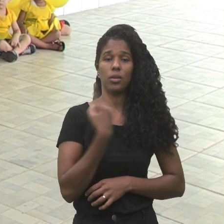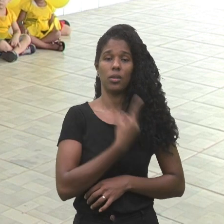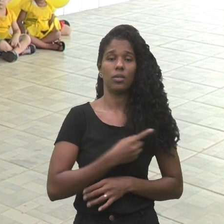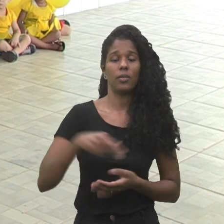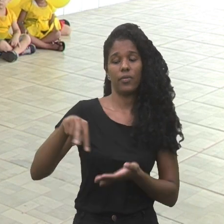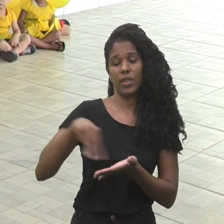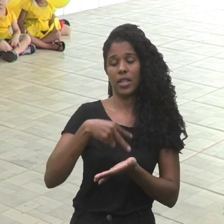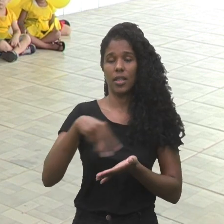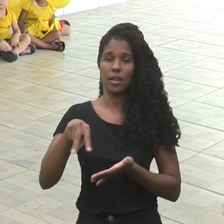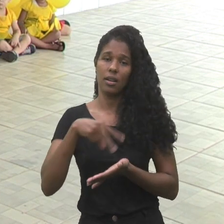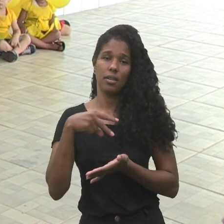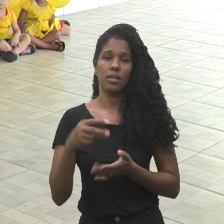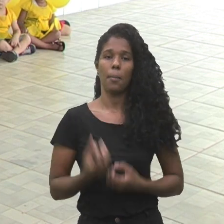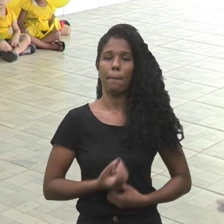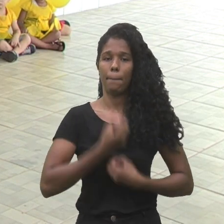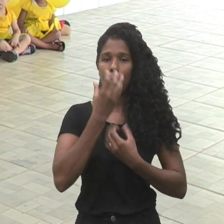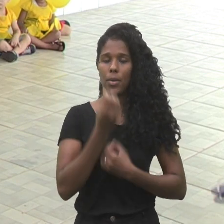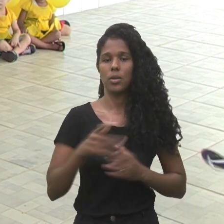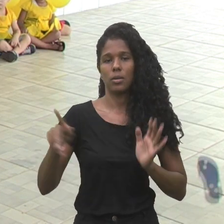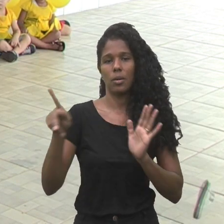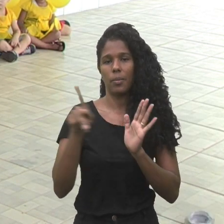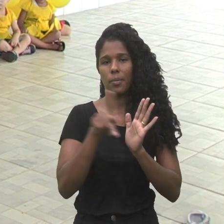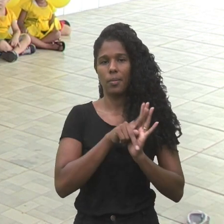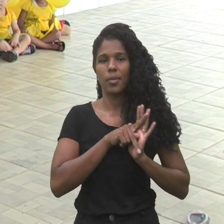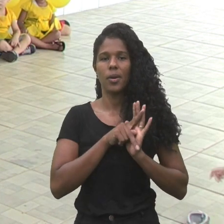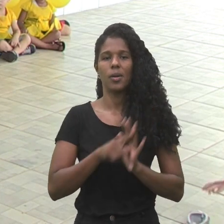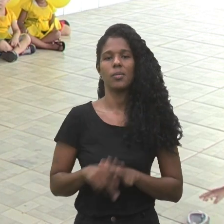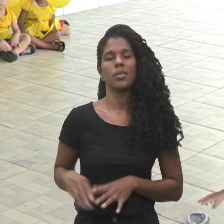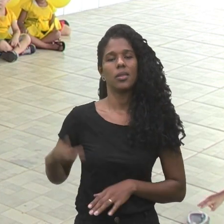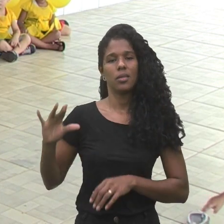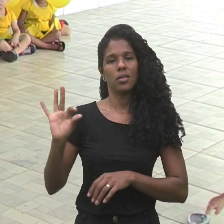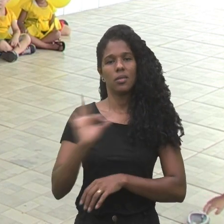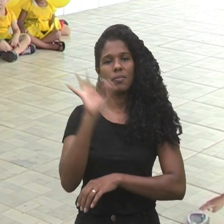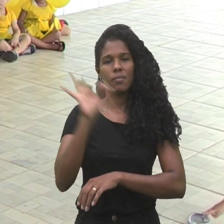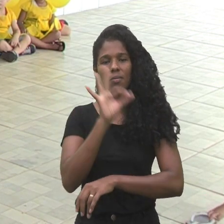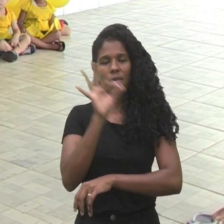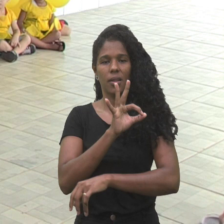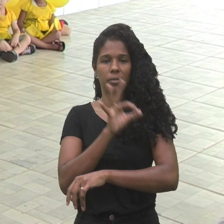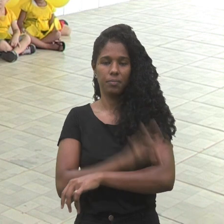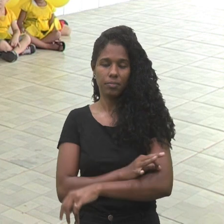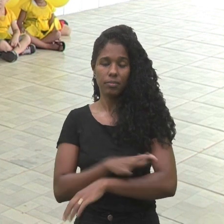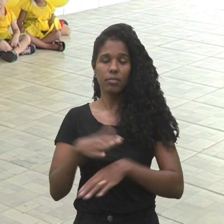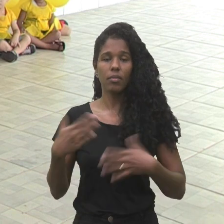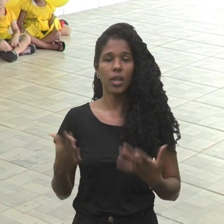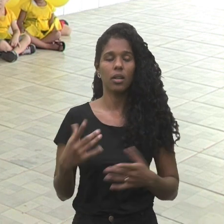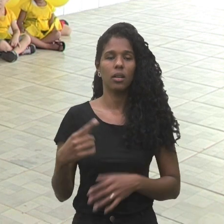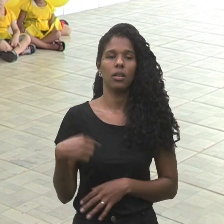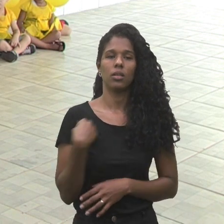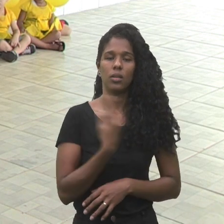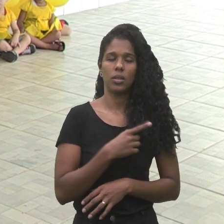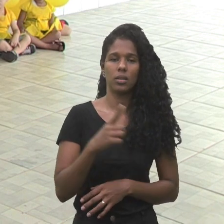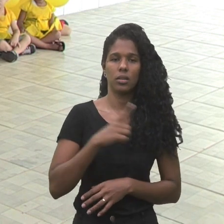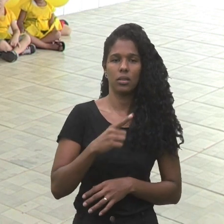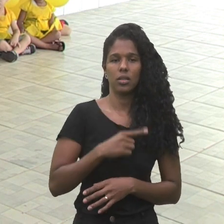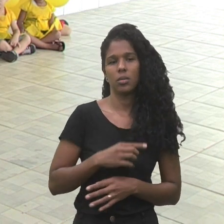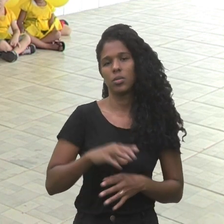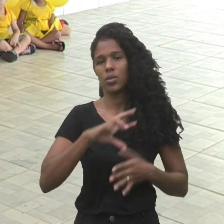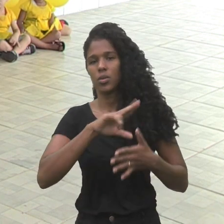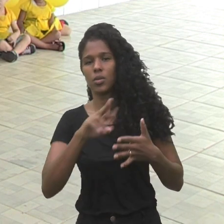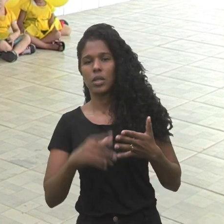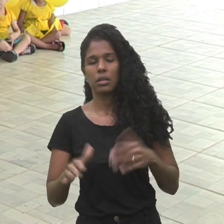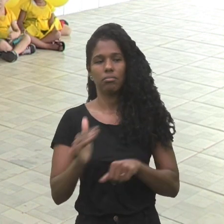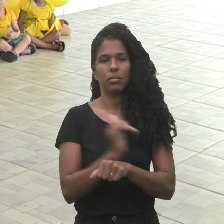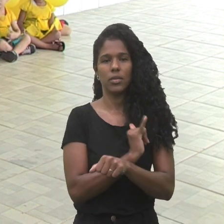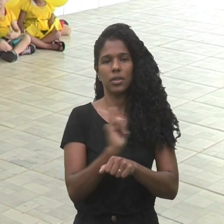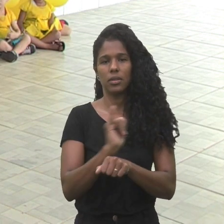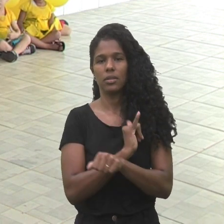poesia da Abelhinha. Porque tem várias maneiras, né? Da gente brincar, da gente dançar, da gente falar. Não é